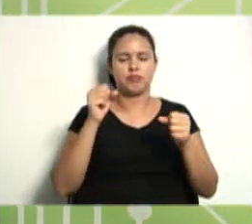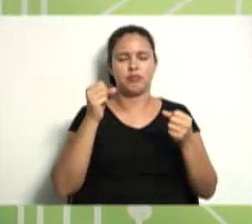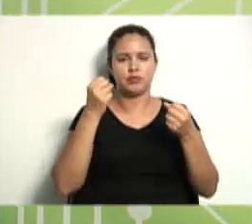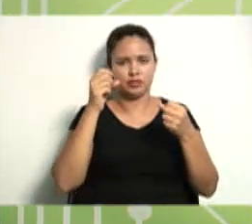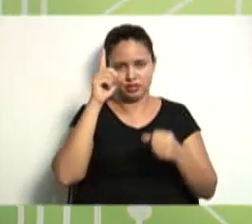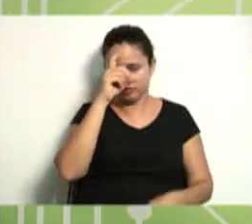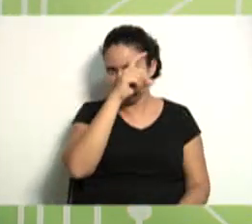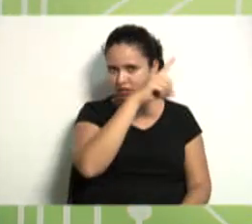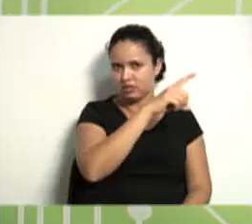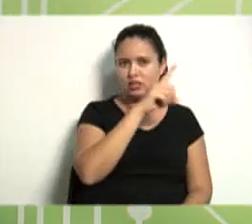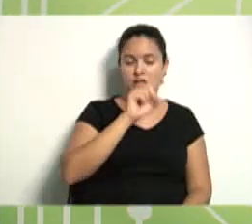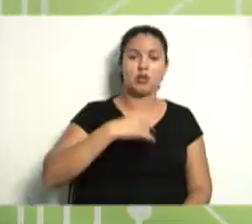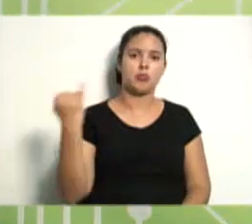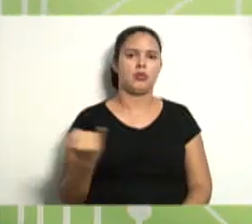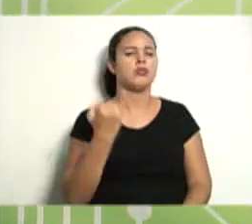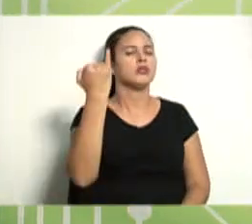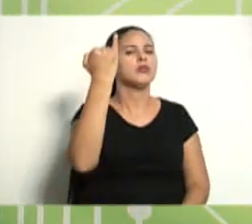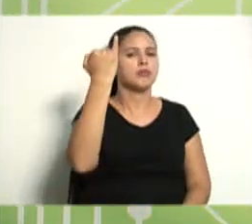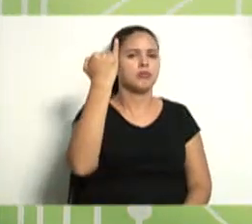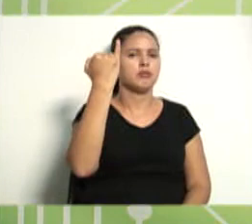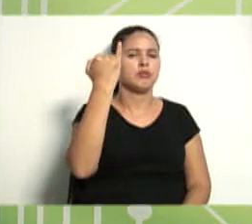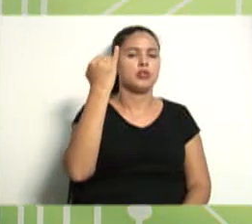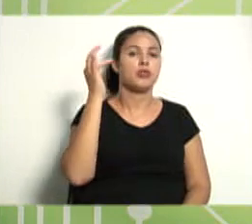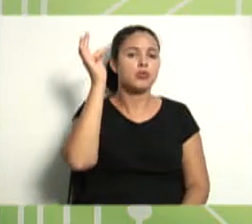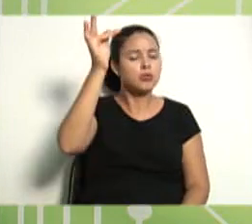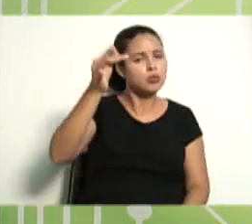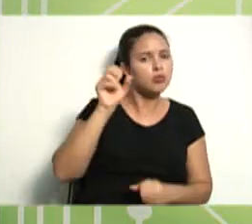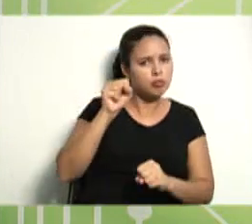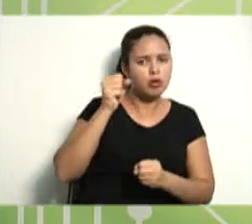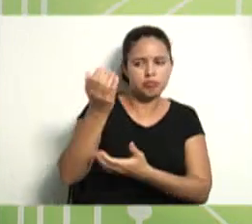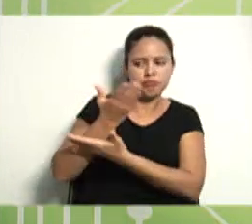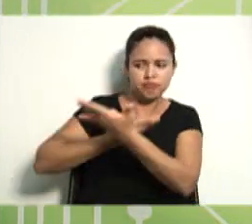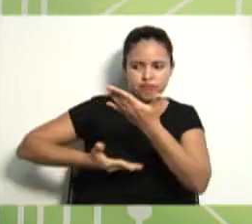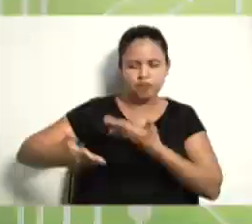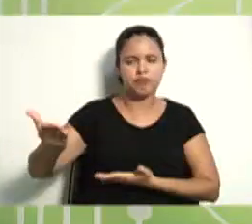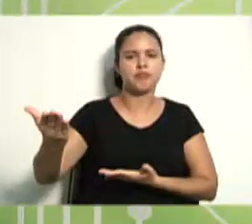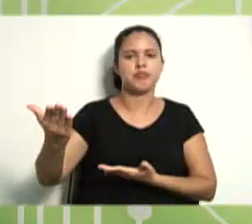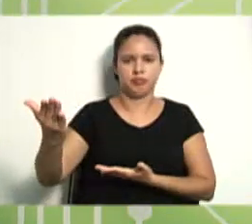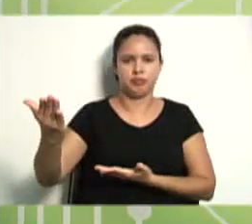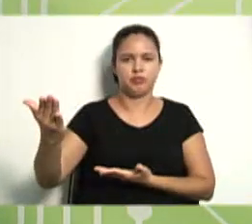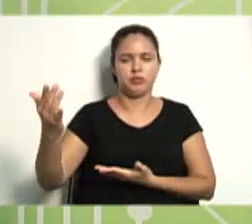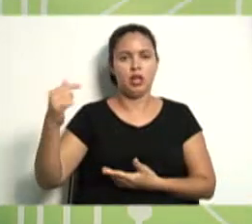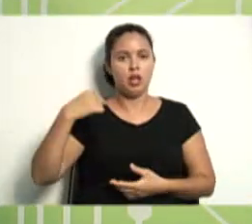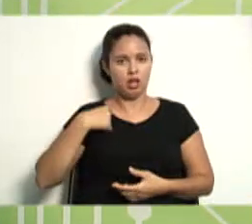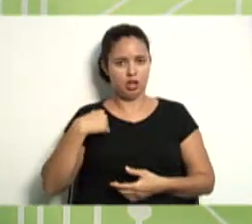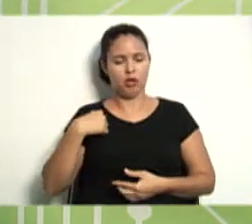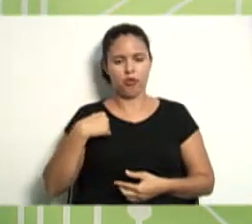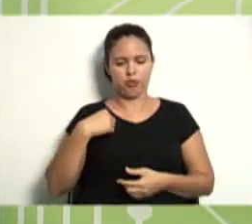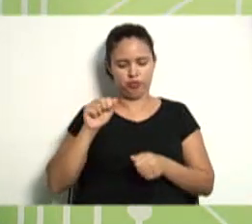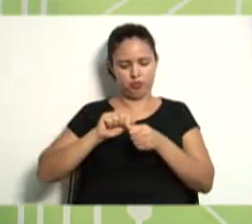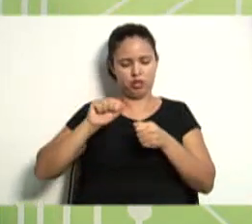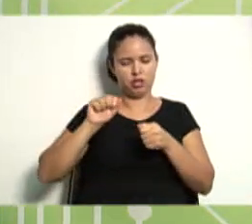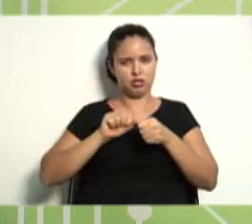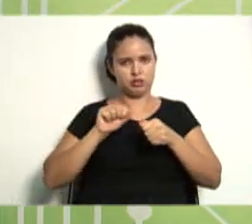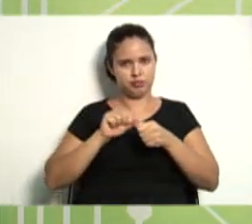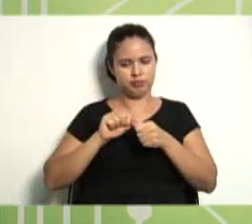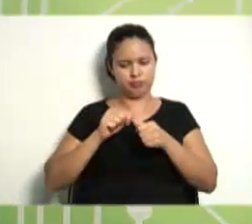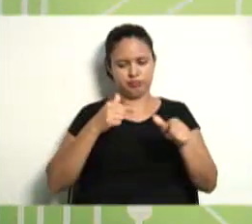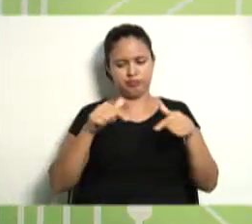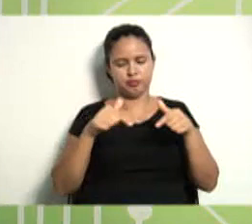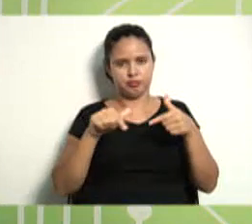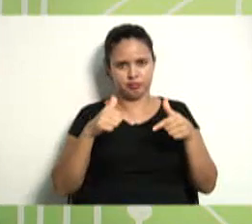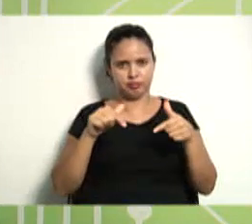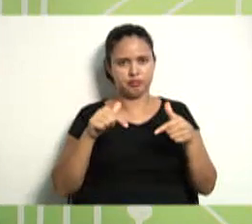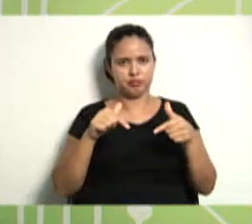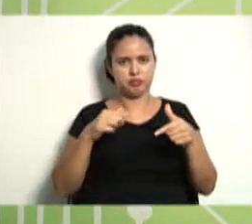que importa sim, mas importa para aquele que realiza. Então, o trabalho doméstico, que algumas